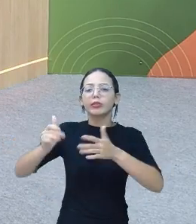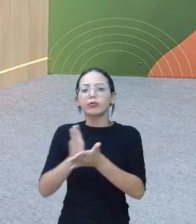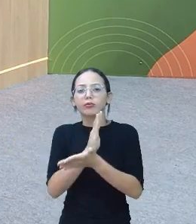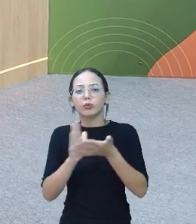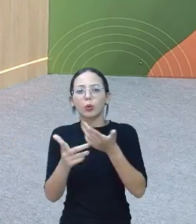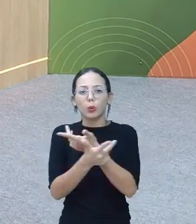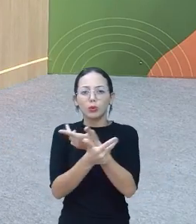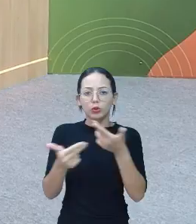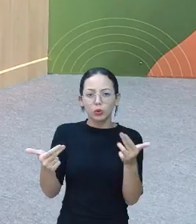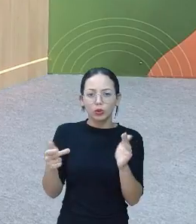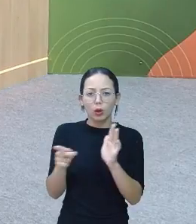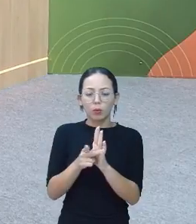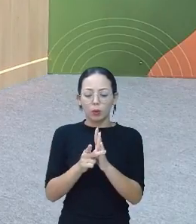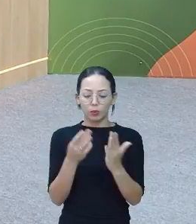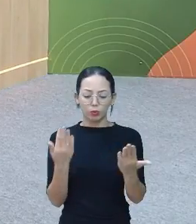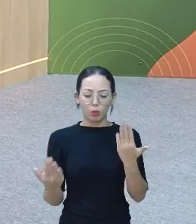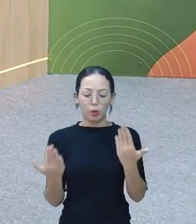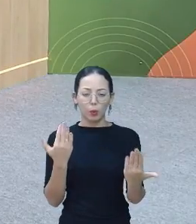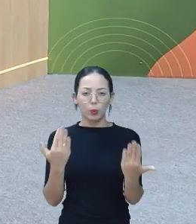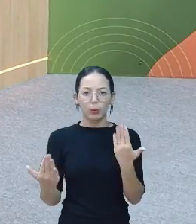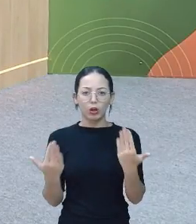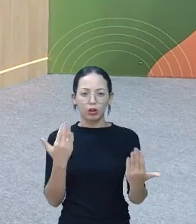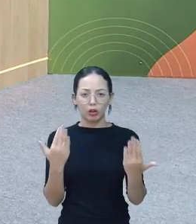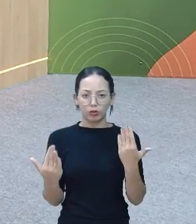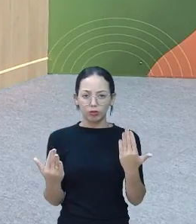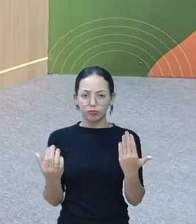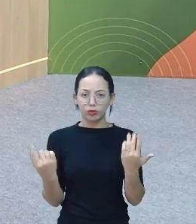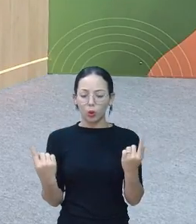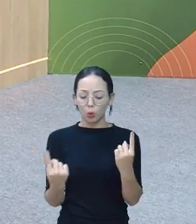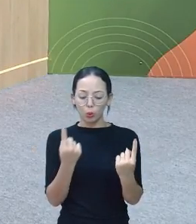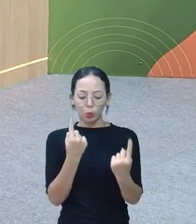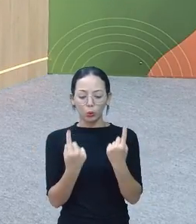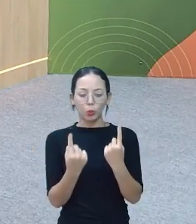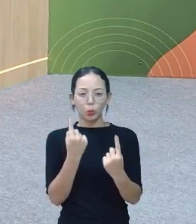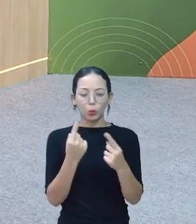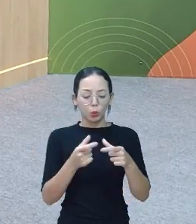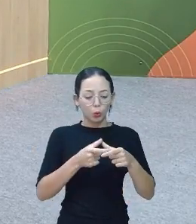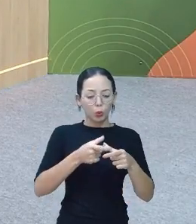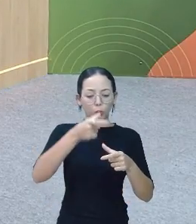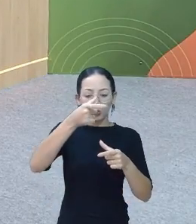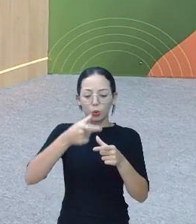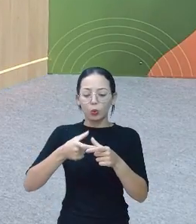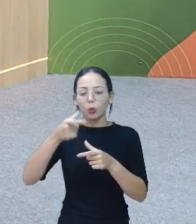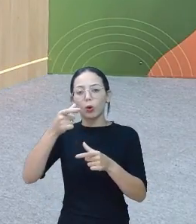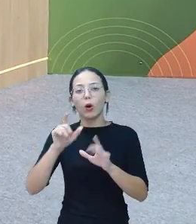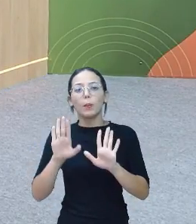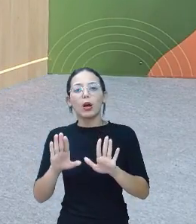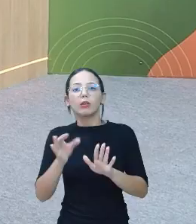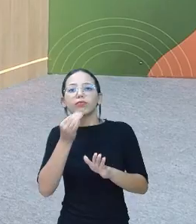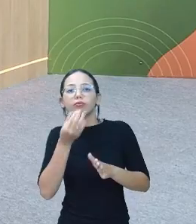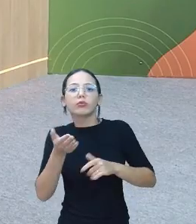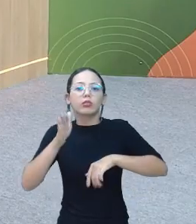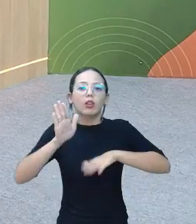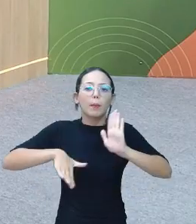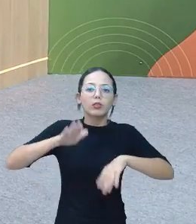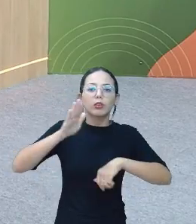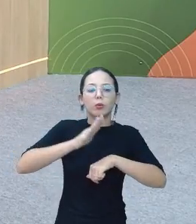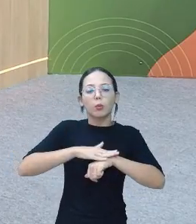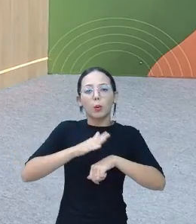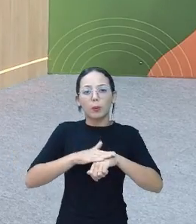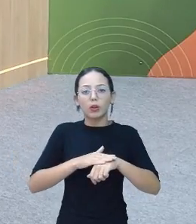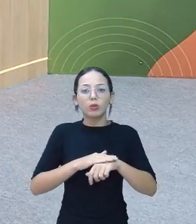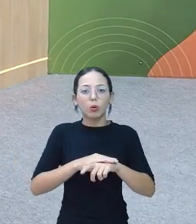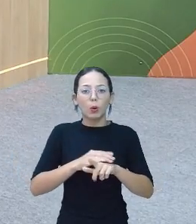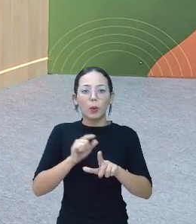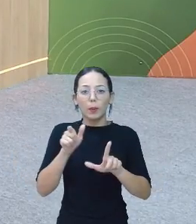coisas de modo comparativo, né? Tá um ao lado do outro, então dependendo da situação em que você esteja, aquele gráfico